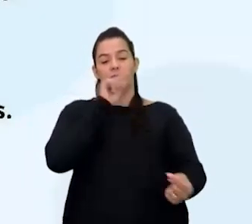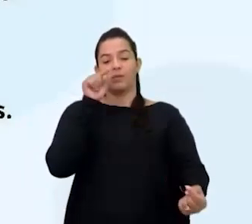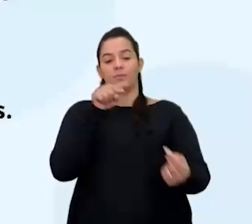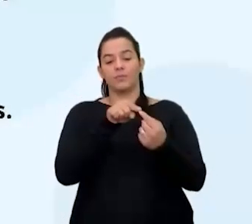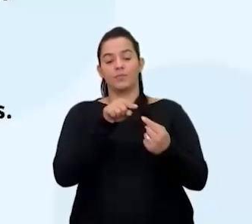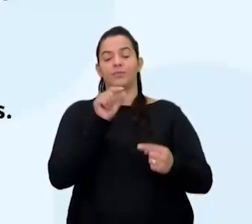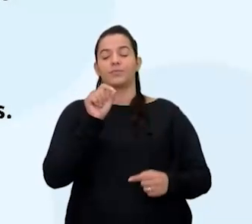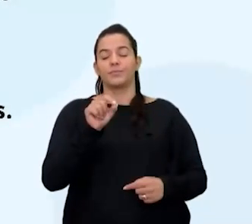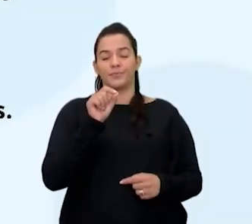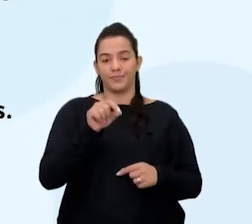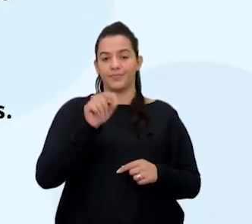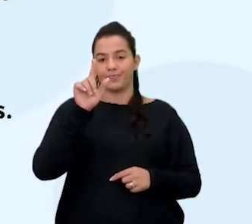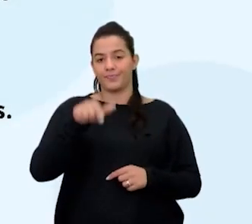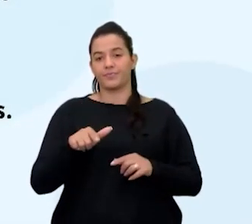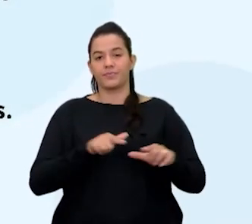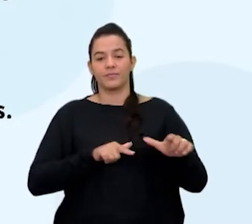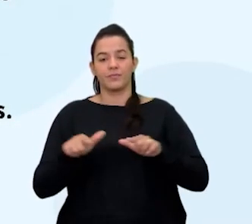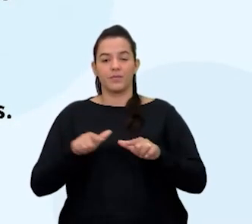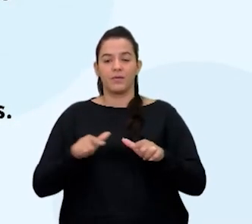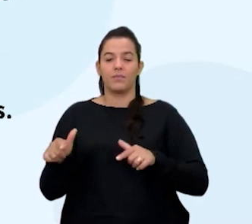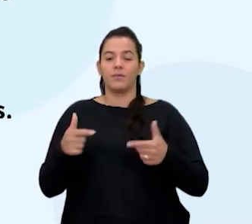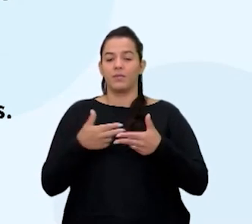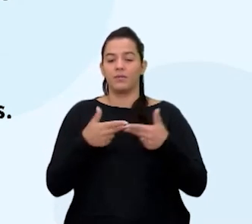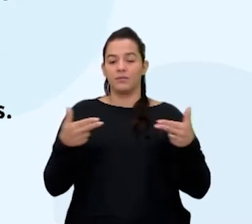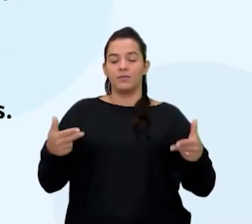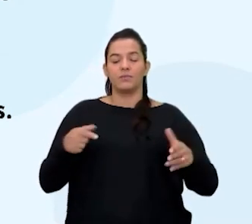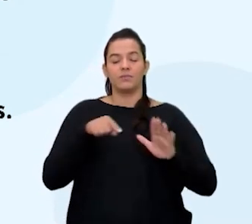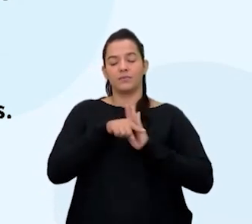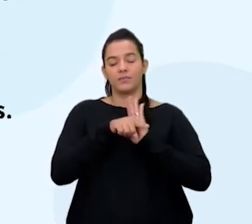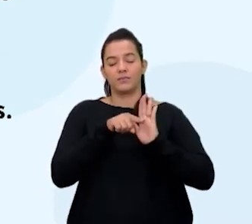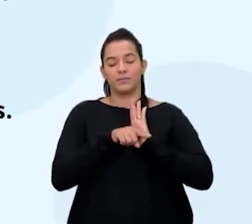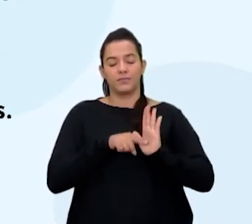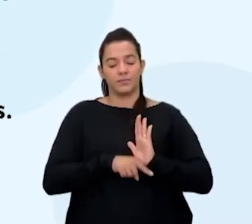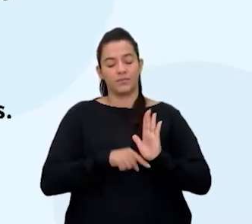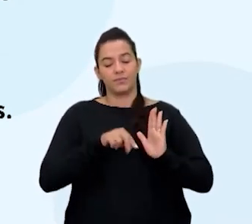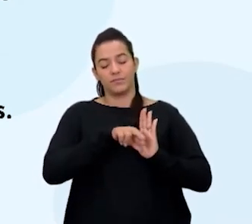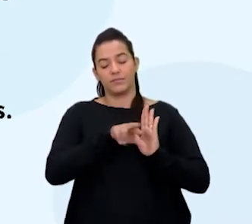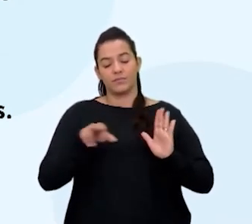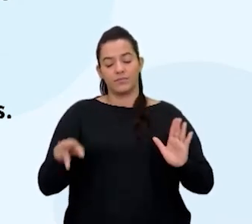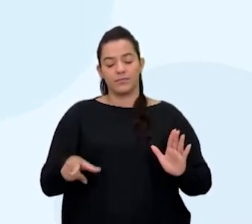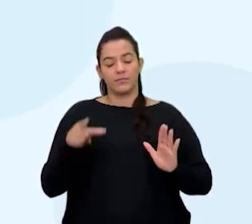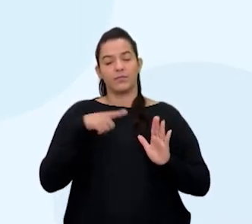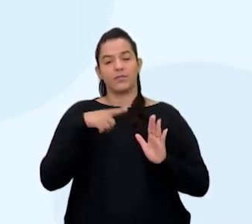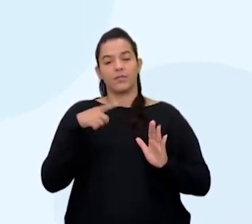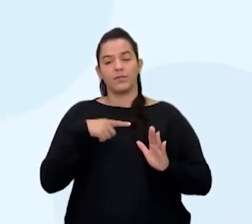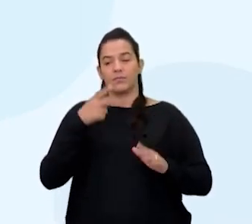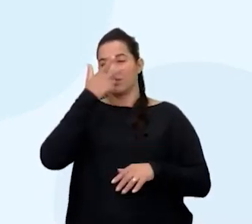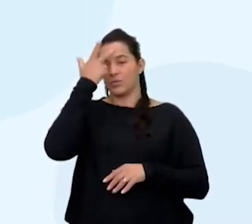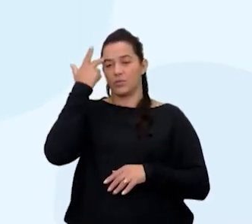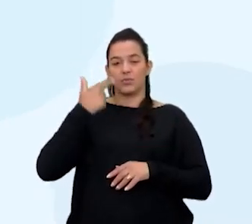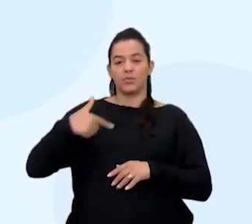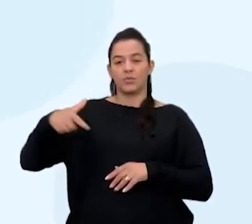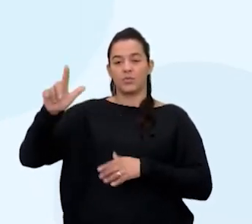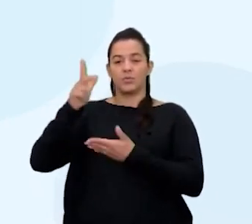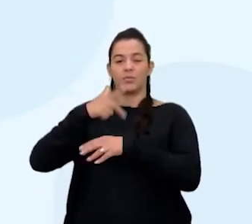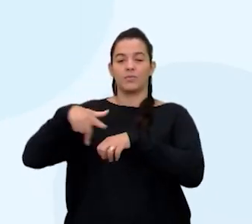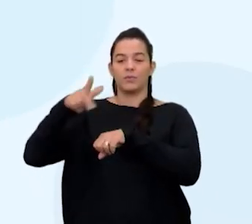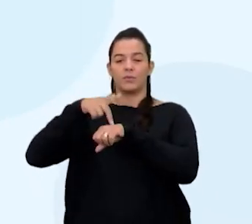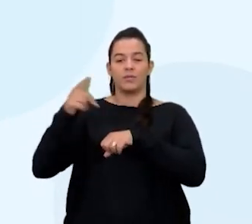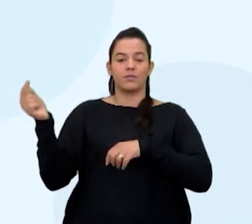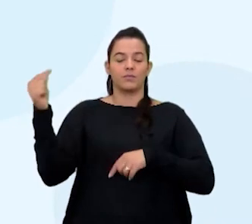é trabalhar procedimentos de pesquisa sobre refugiados. Falando